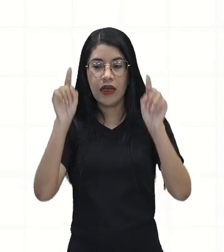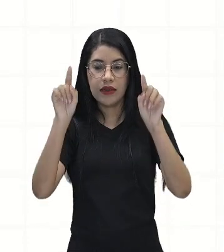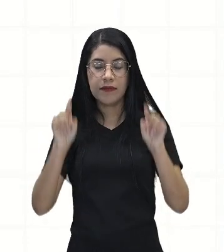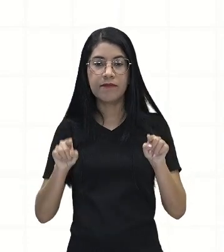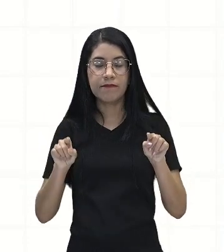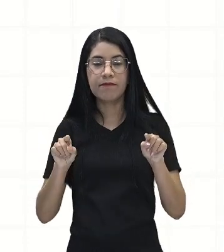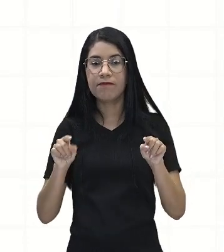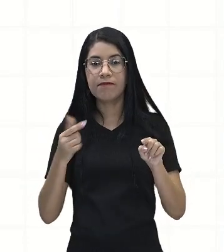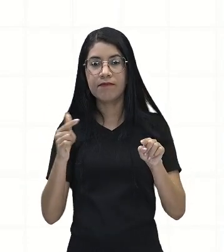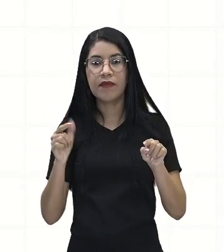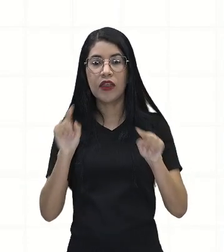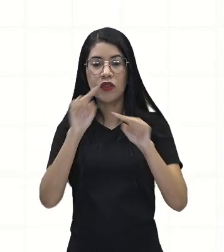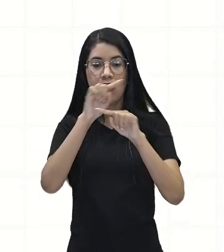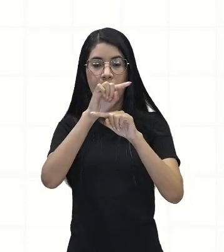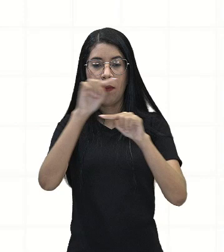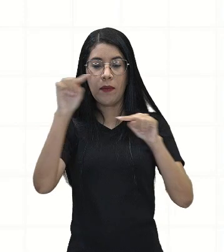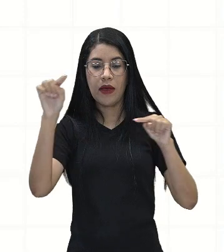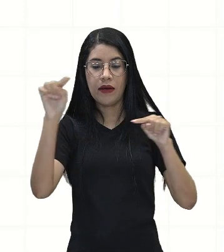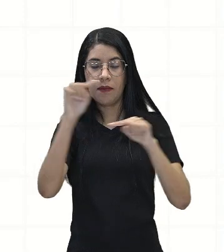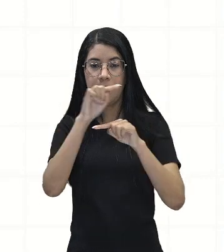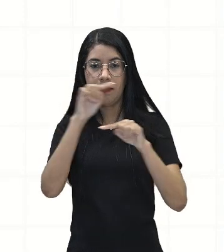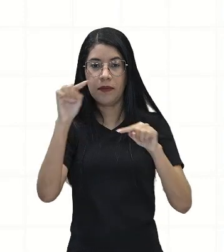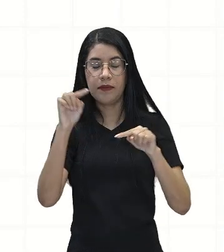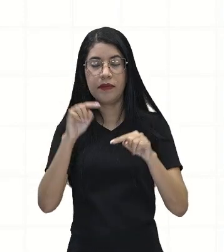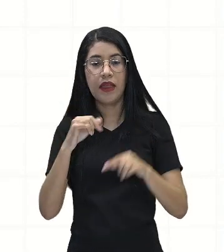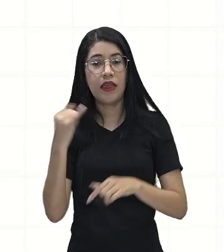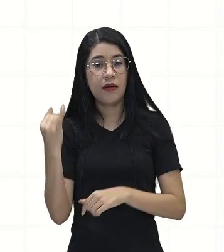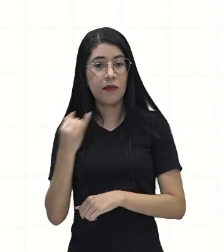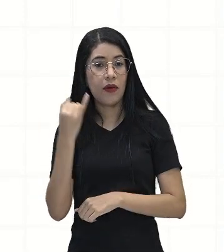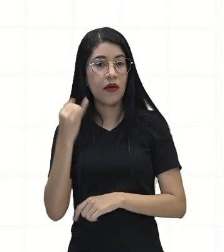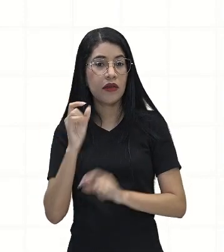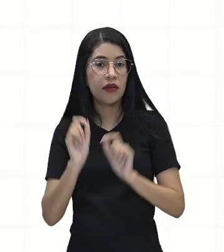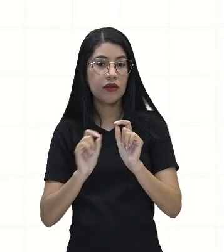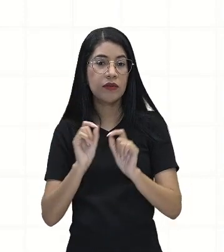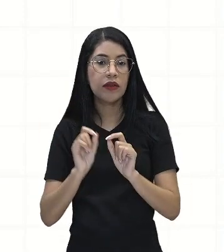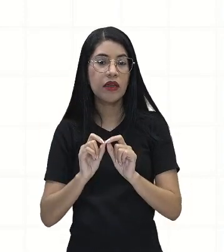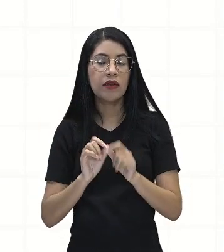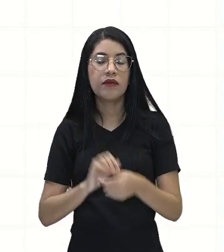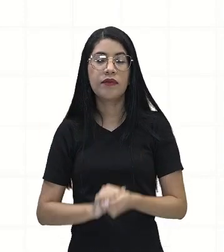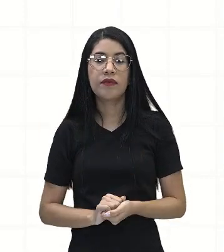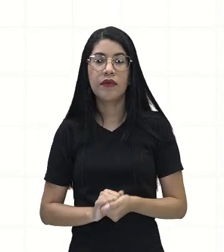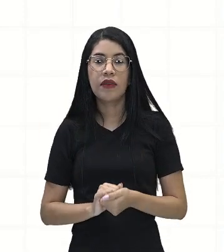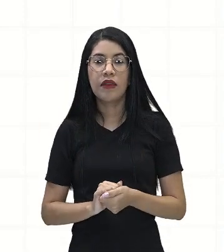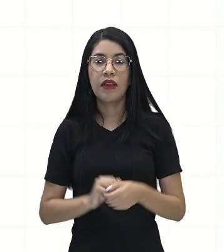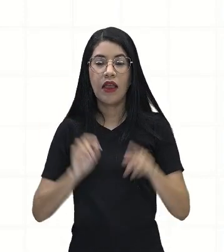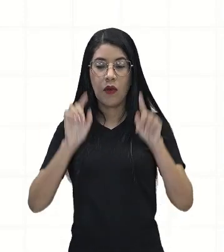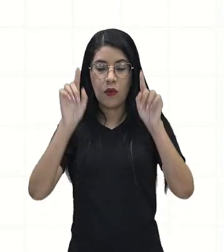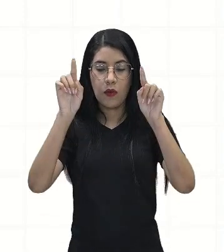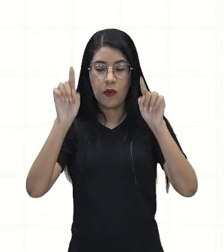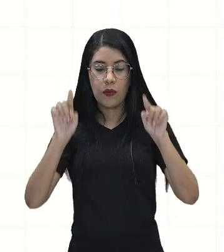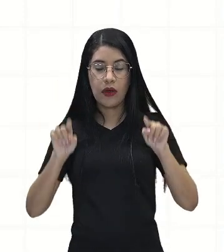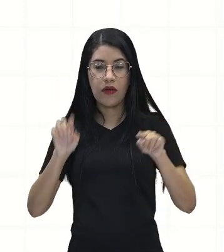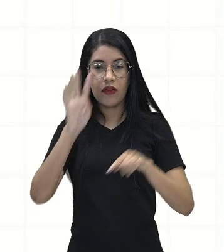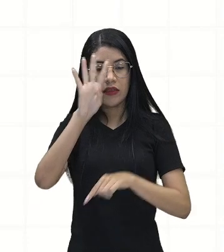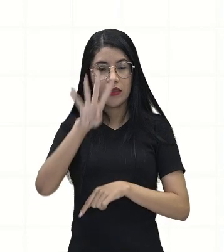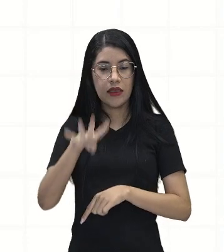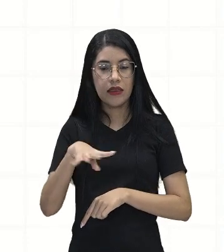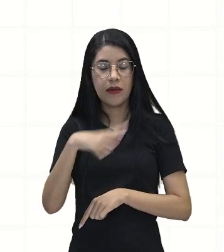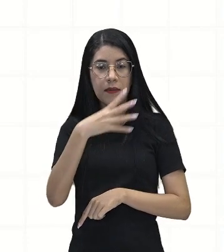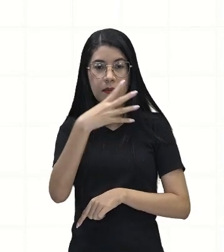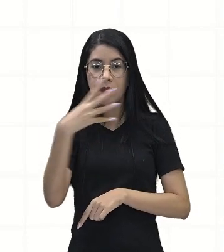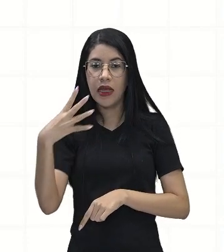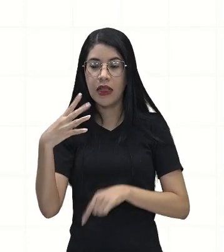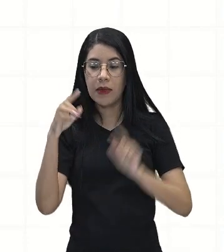importante nós pontuarmos esse detalhe aqui, que as bordas de uma tabela, elas não podem ser